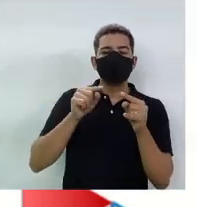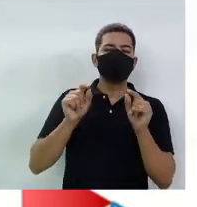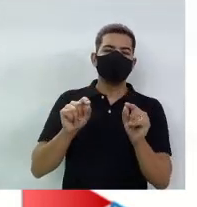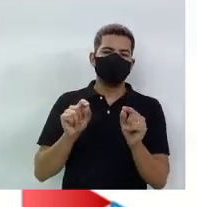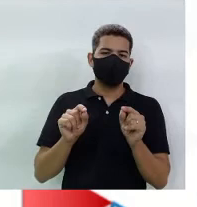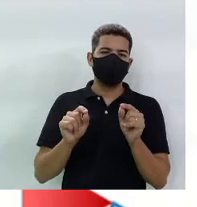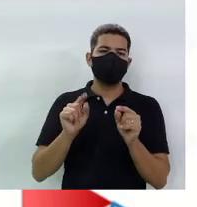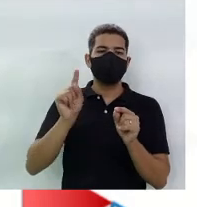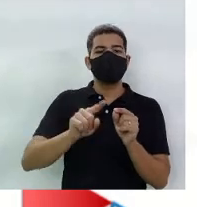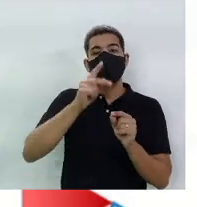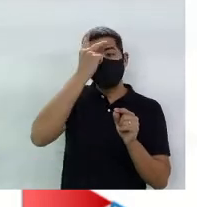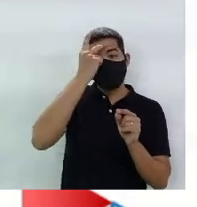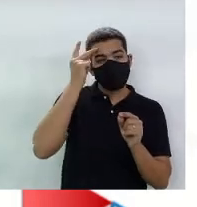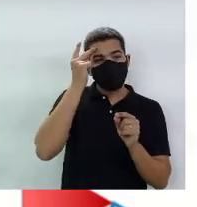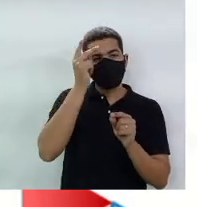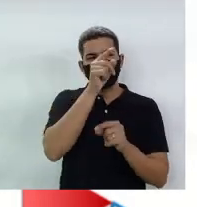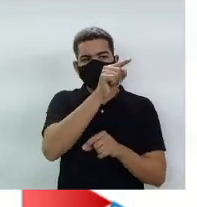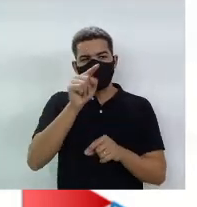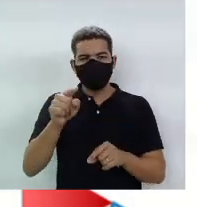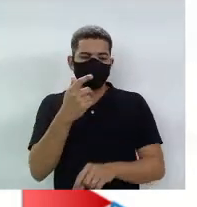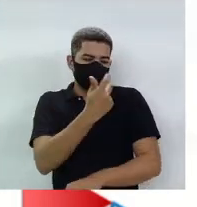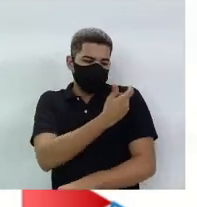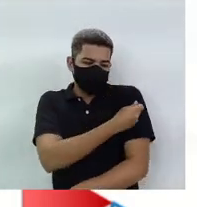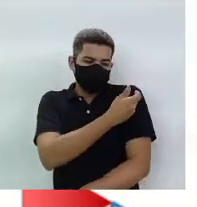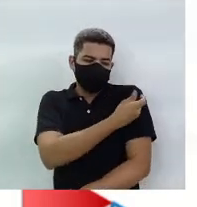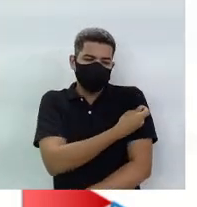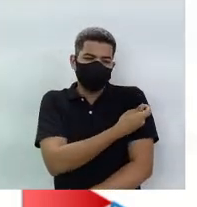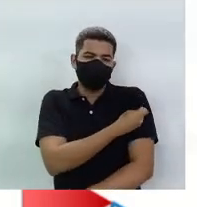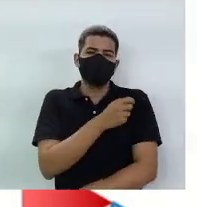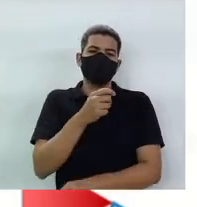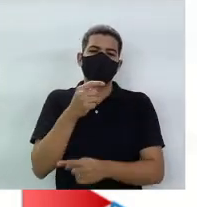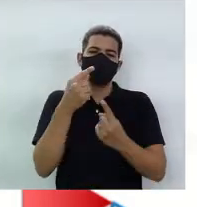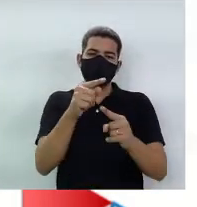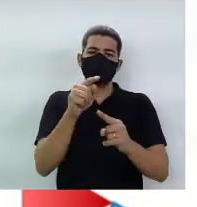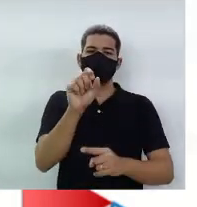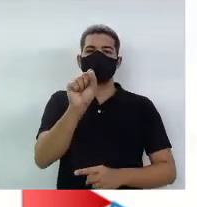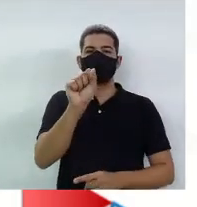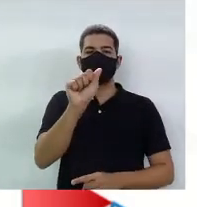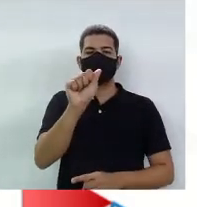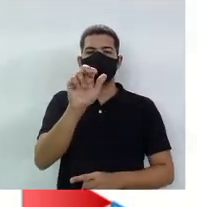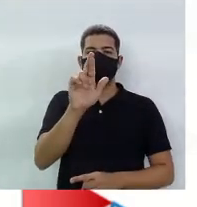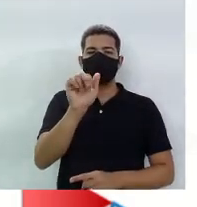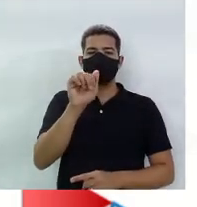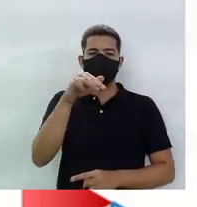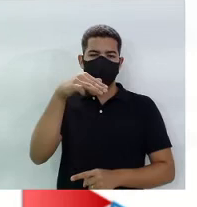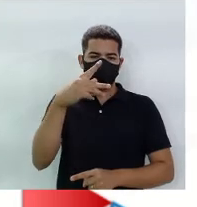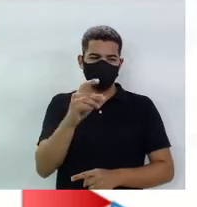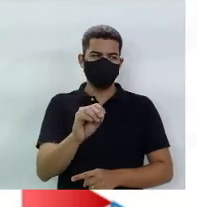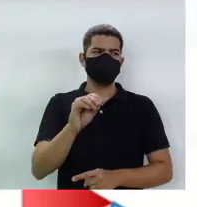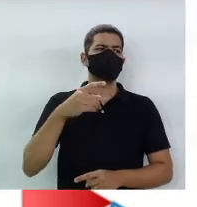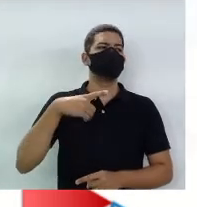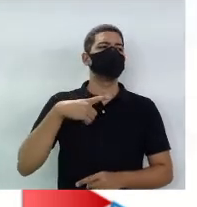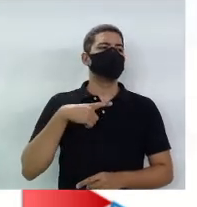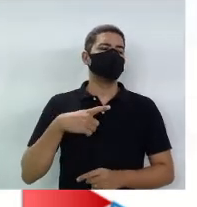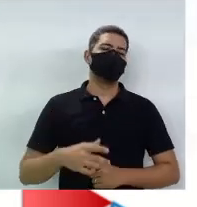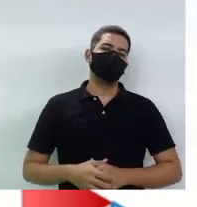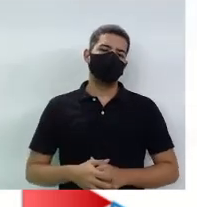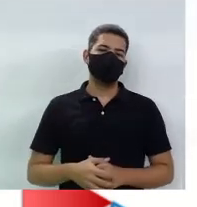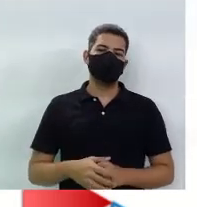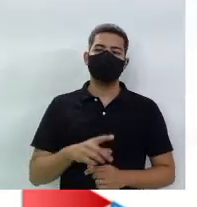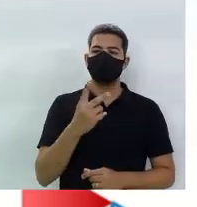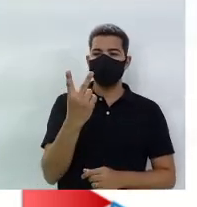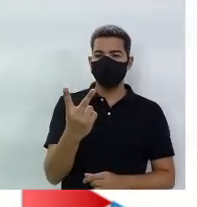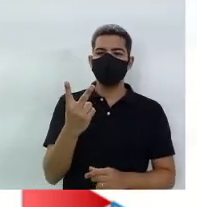Isso é uma campanha para vacinação. Vejam só a questão que nós temos, a união dos dois